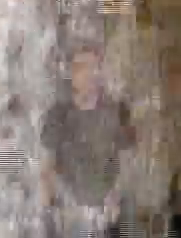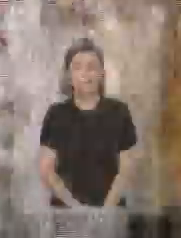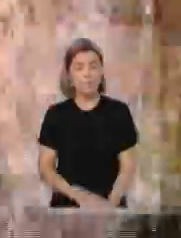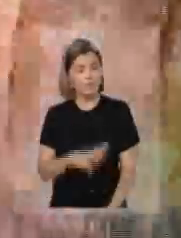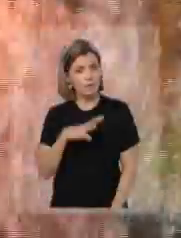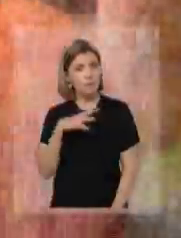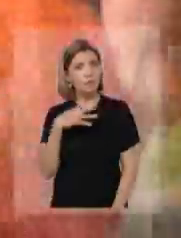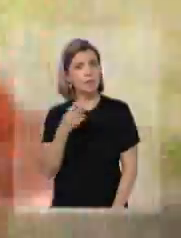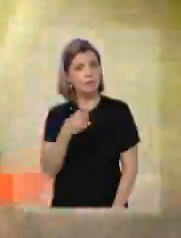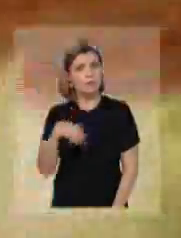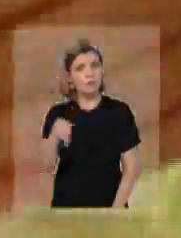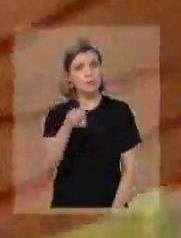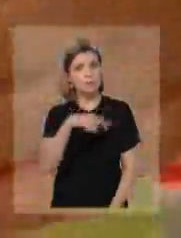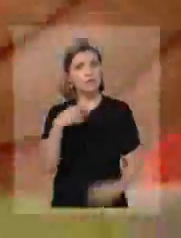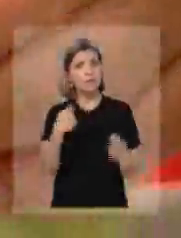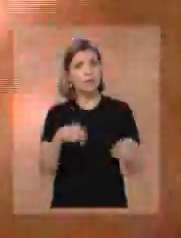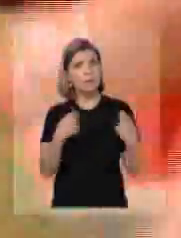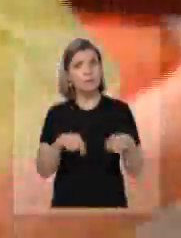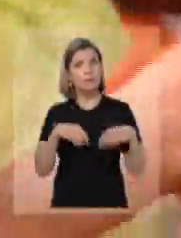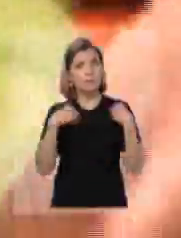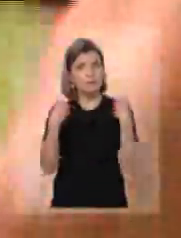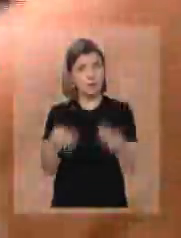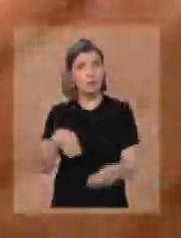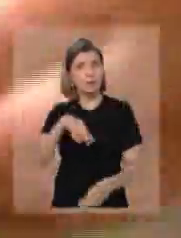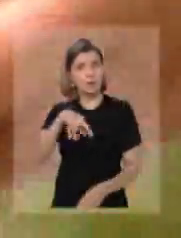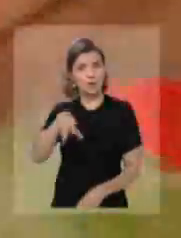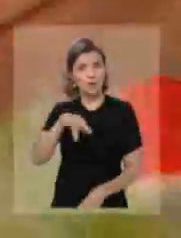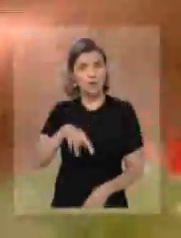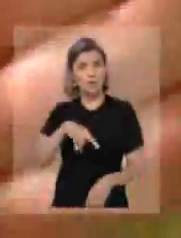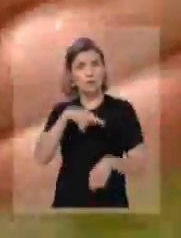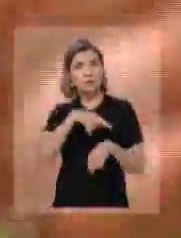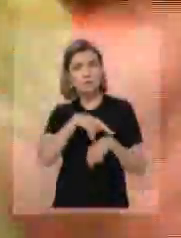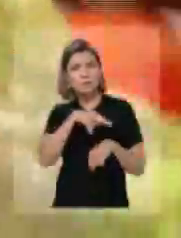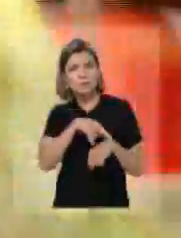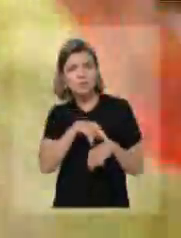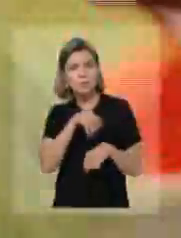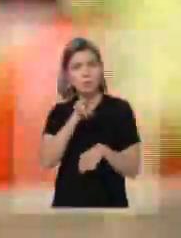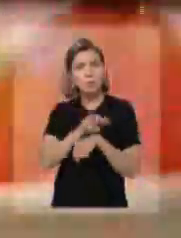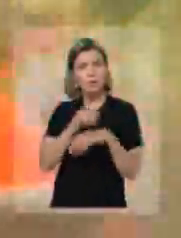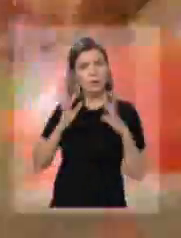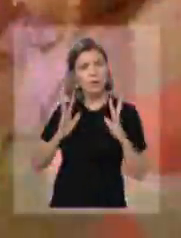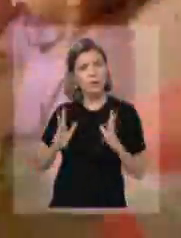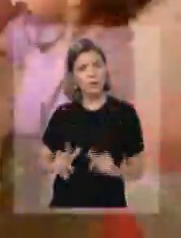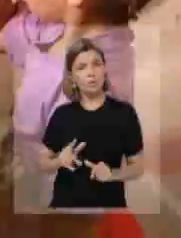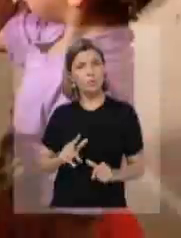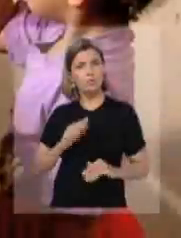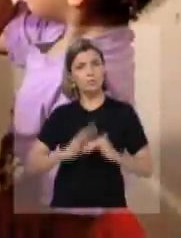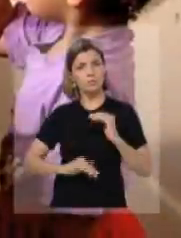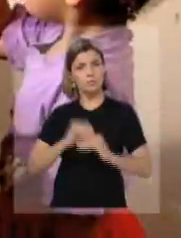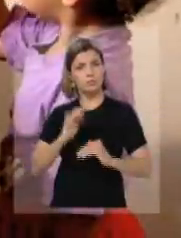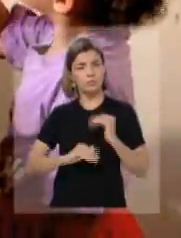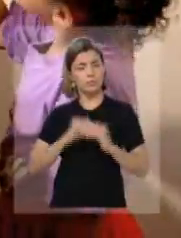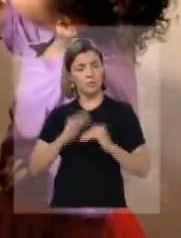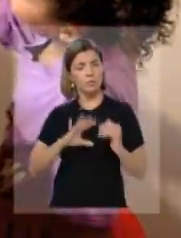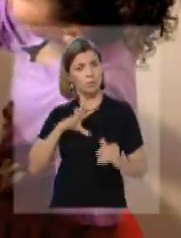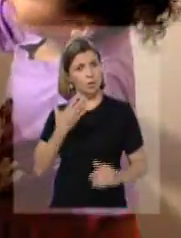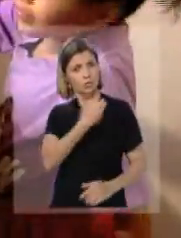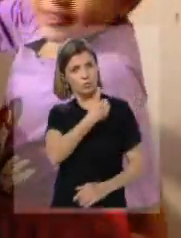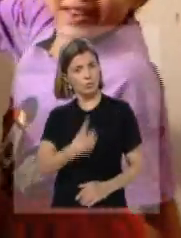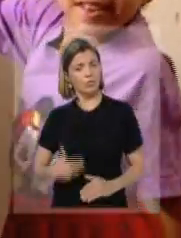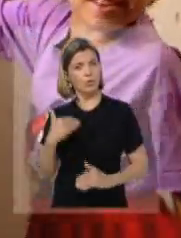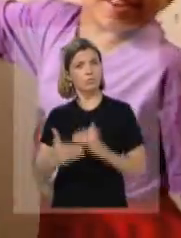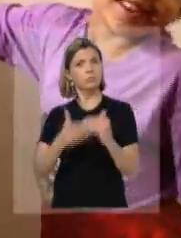O desafio de universalizar o acesso ao saneamento básicos sem comprometer o meio ambiente é tarefa dessa